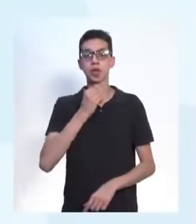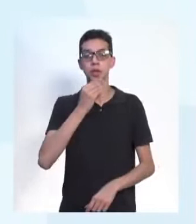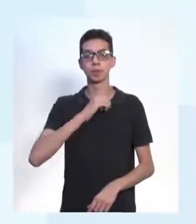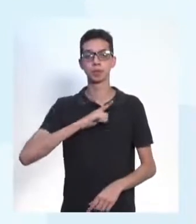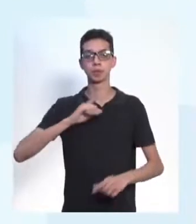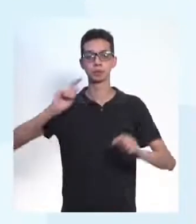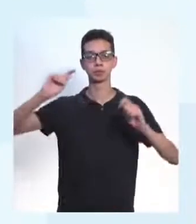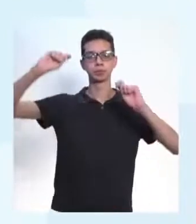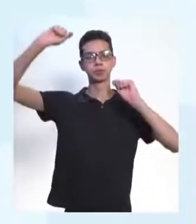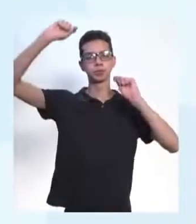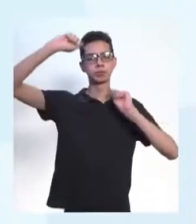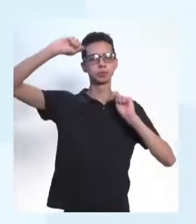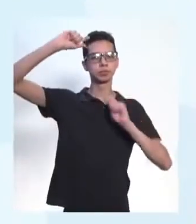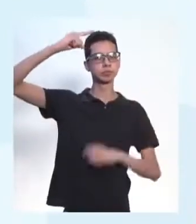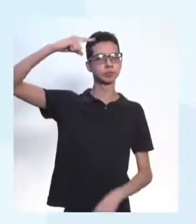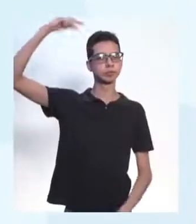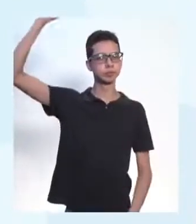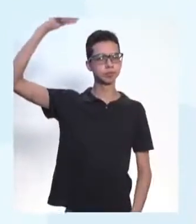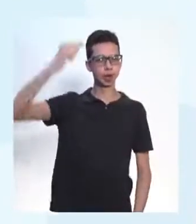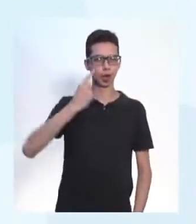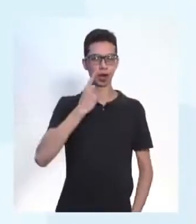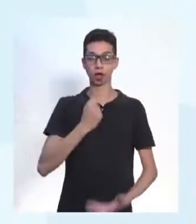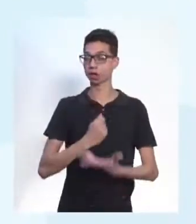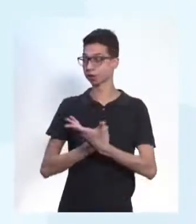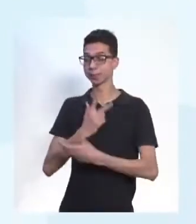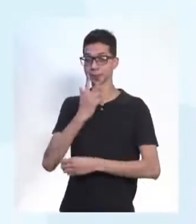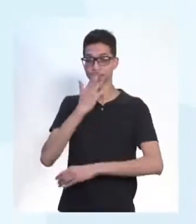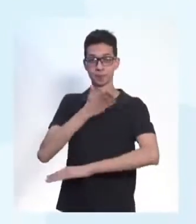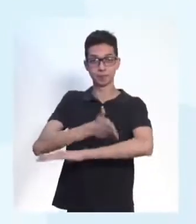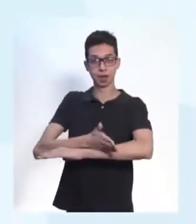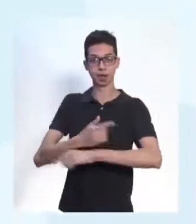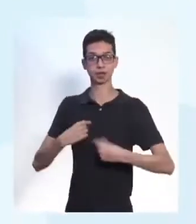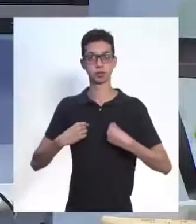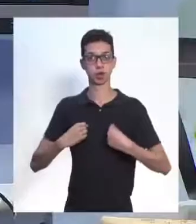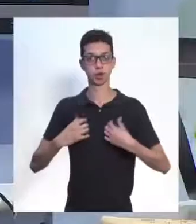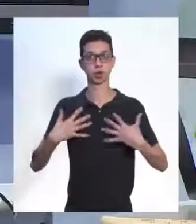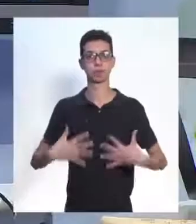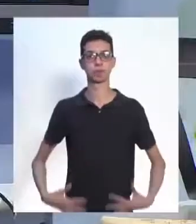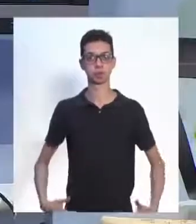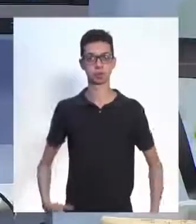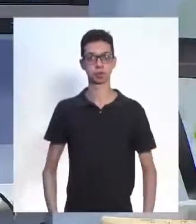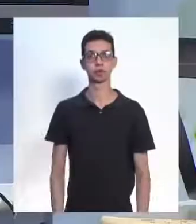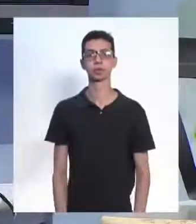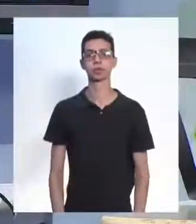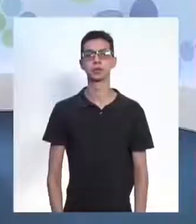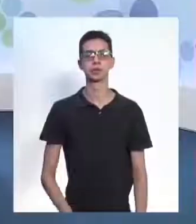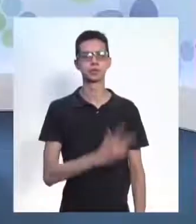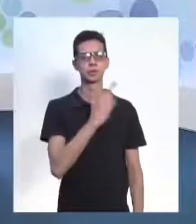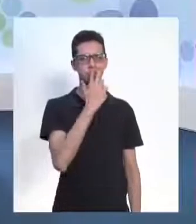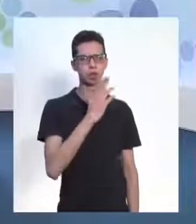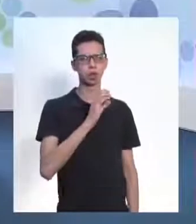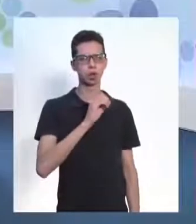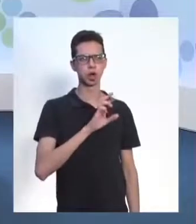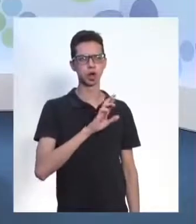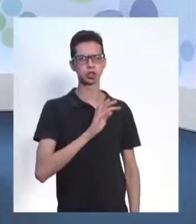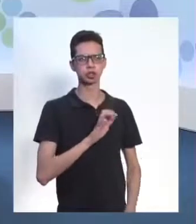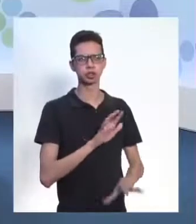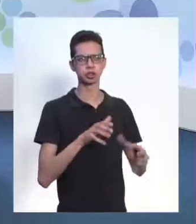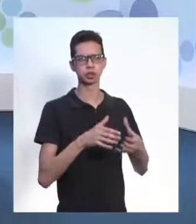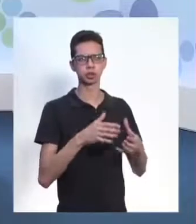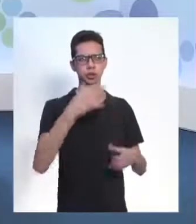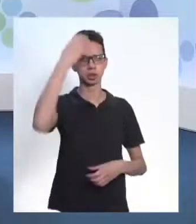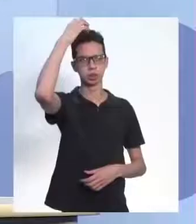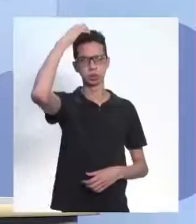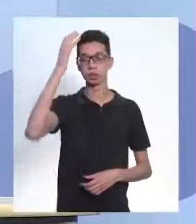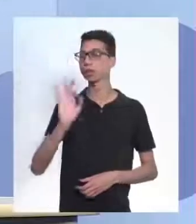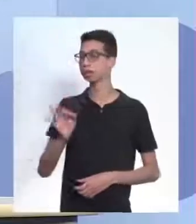cabeça, uma roupa bem assim medieval, não é? Uma roupa medieval. Um bobo da corte, isso? Isso, como se fosse, não é? E eles